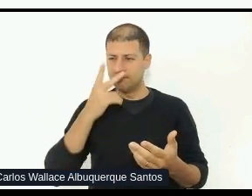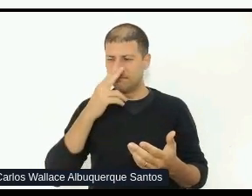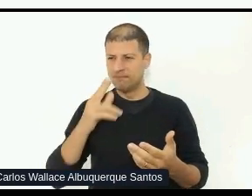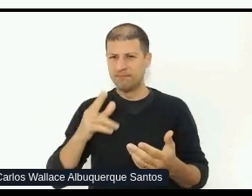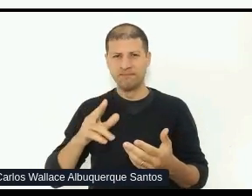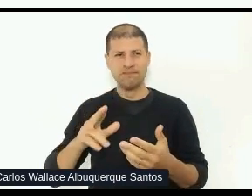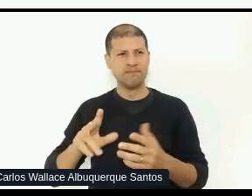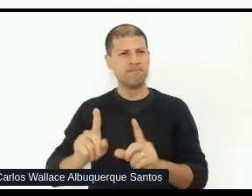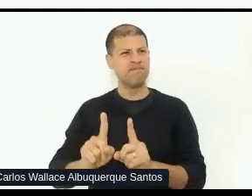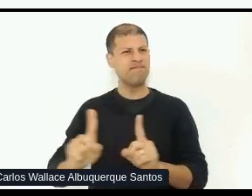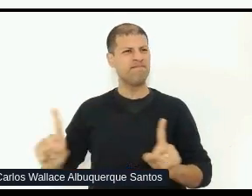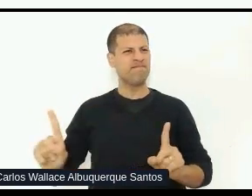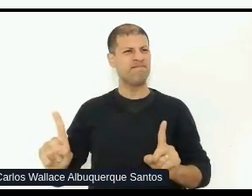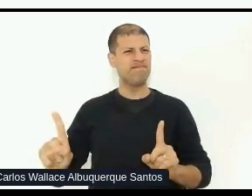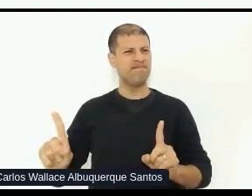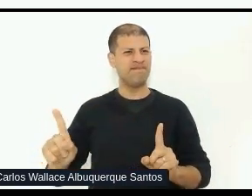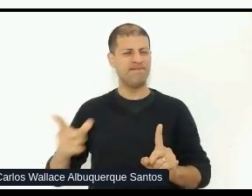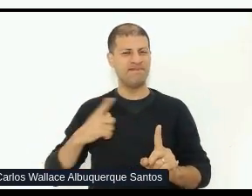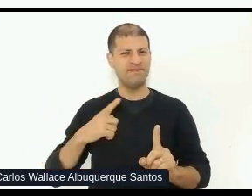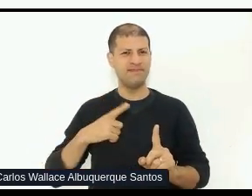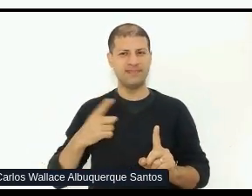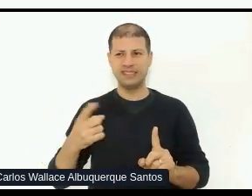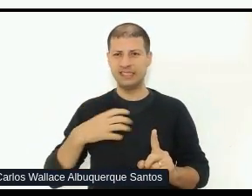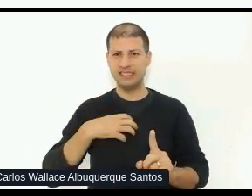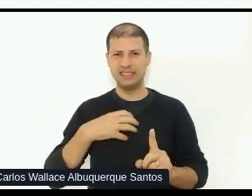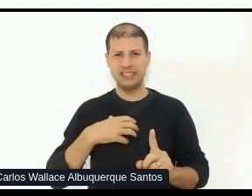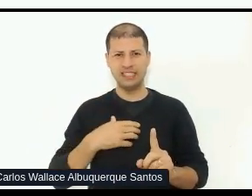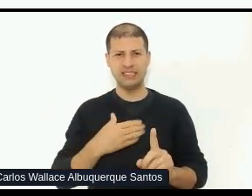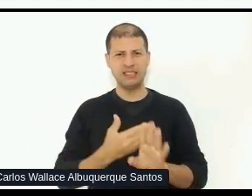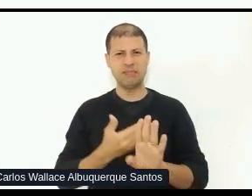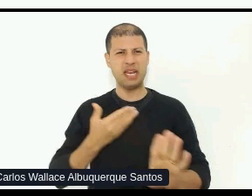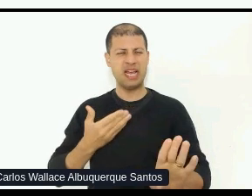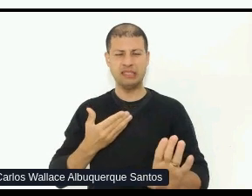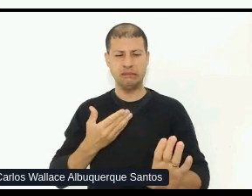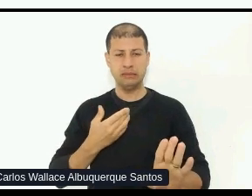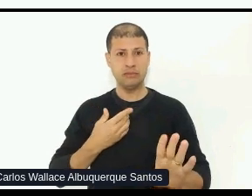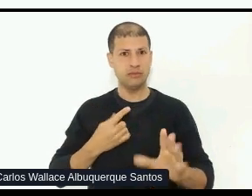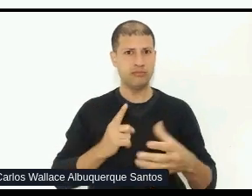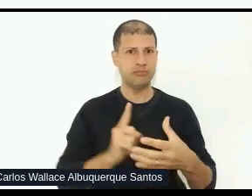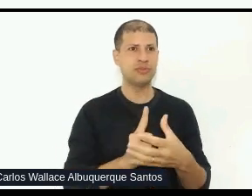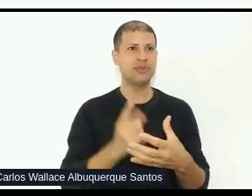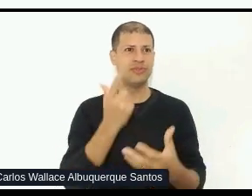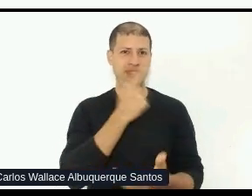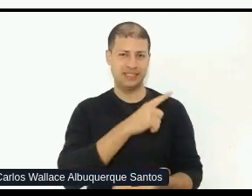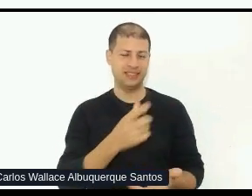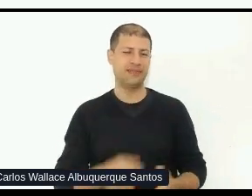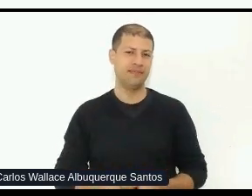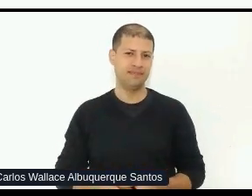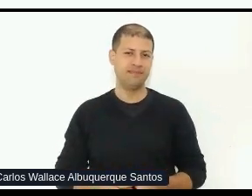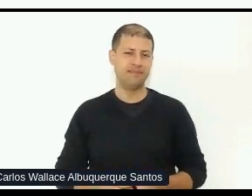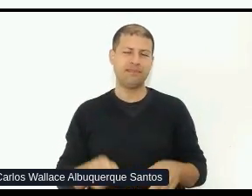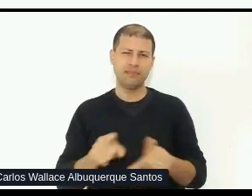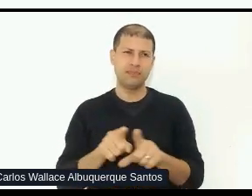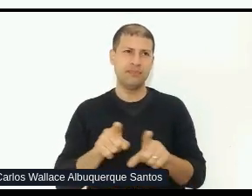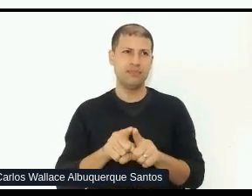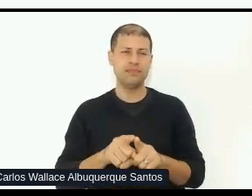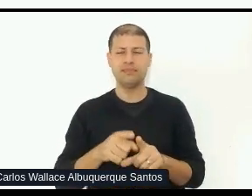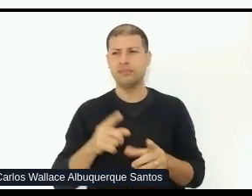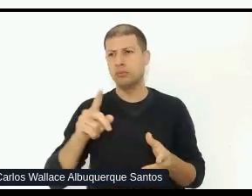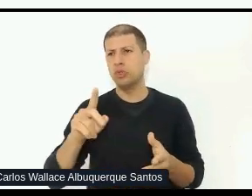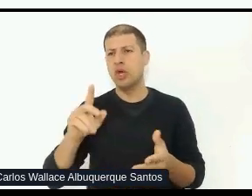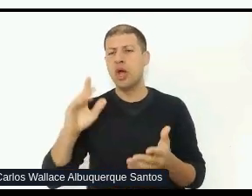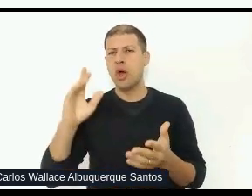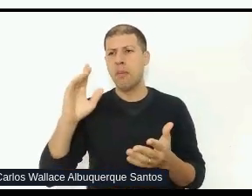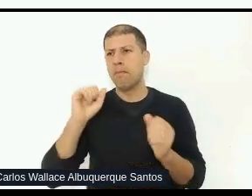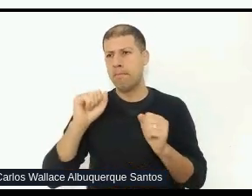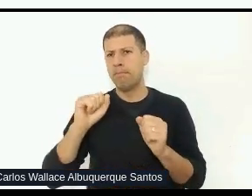dentro da comunidade. Então pode acontecer algo também que não é tão legal. E pode acontecer, às